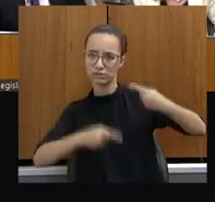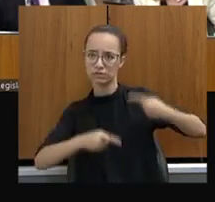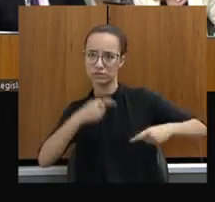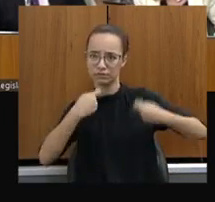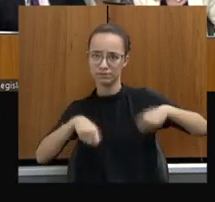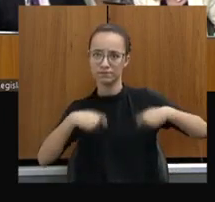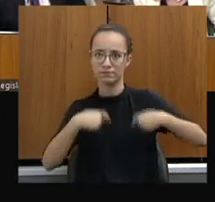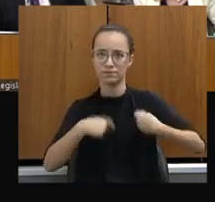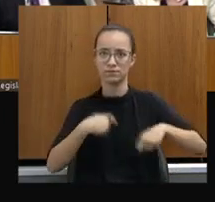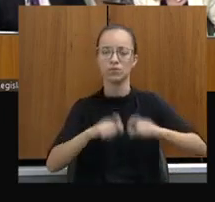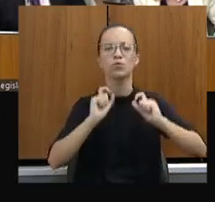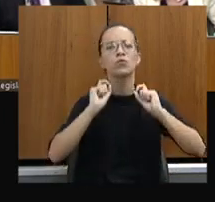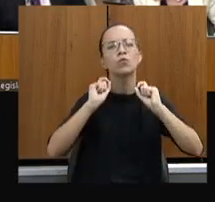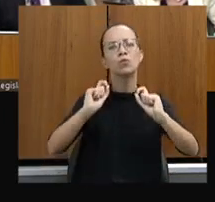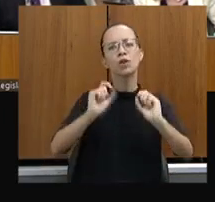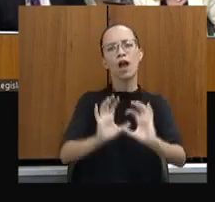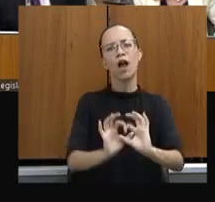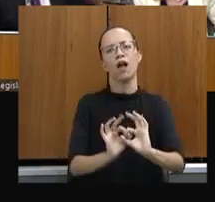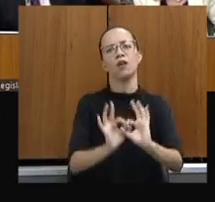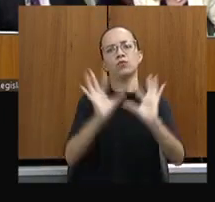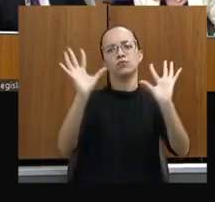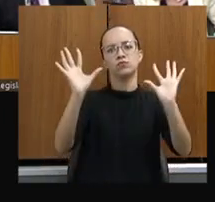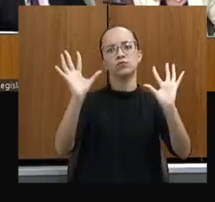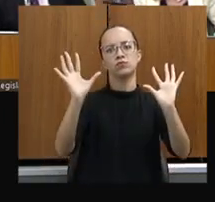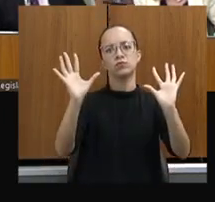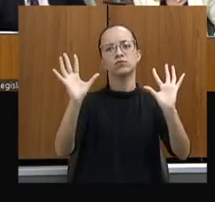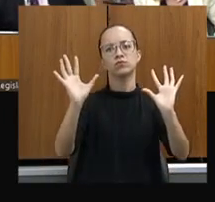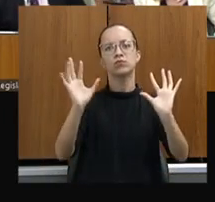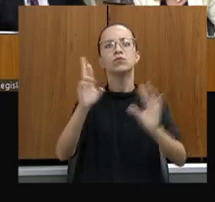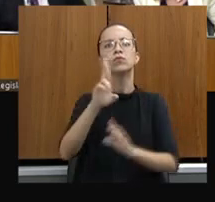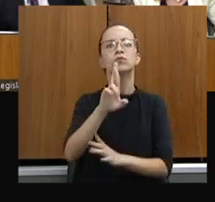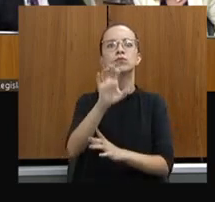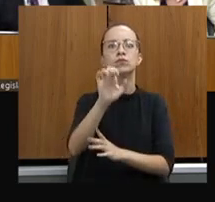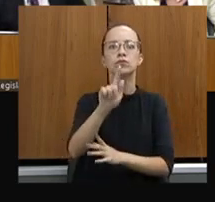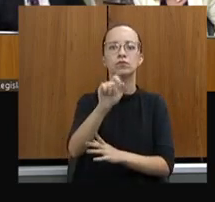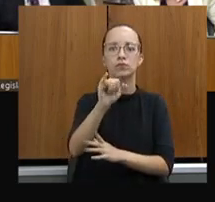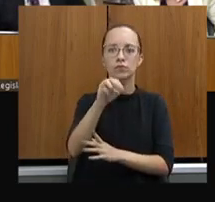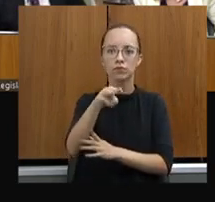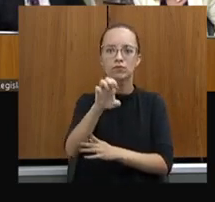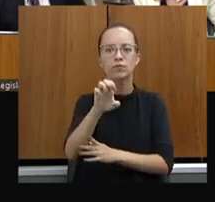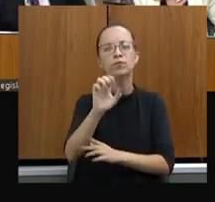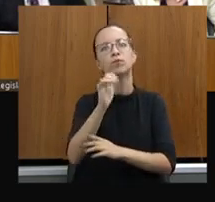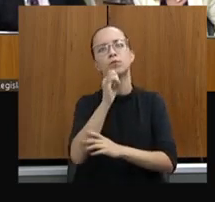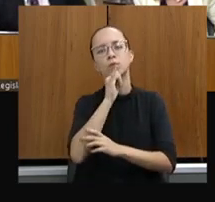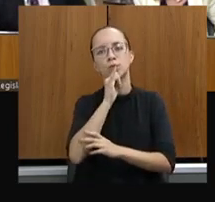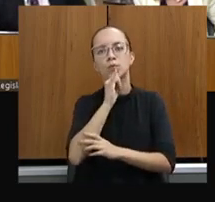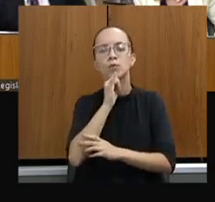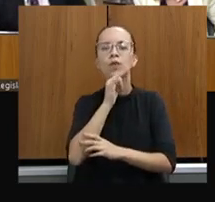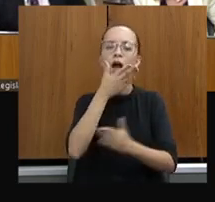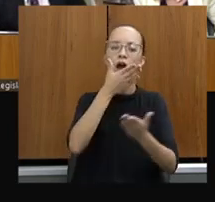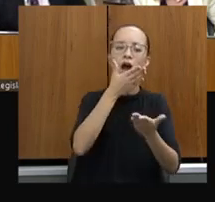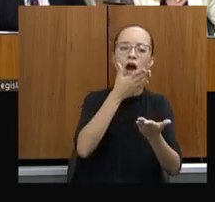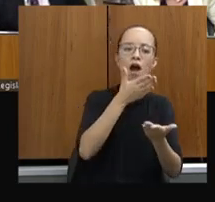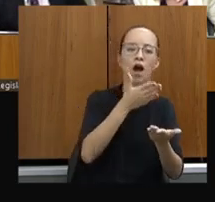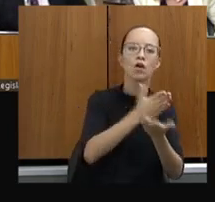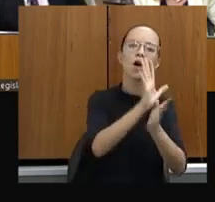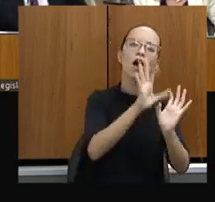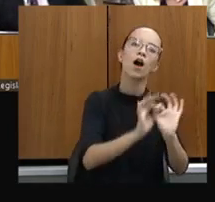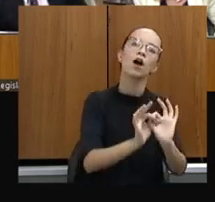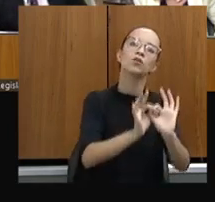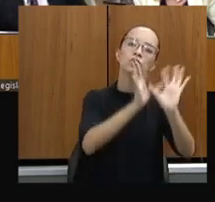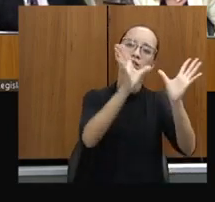Assembleia né que é a própria autorização do ao regime questão de autorização leilão reverso